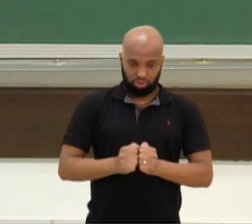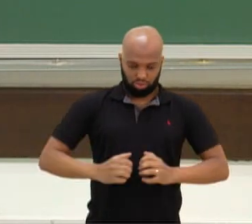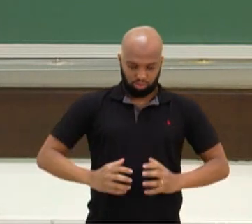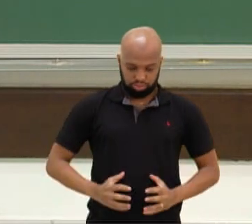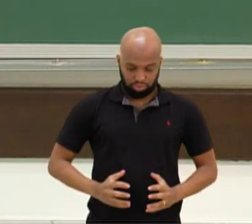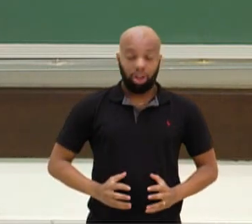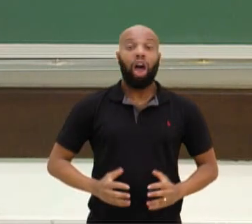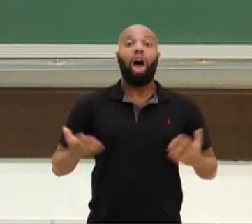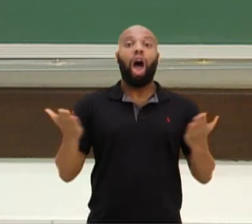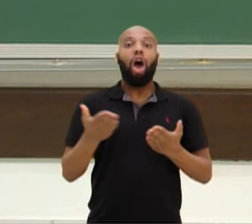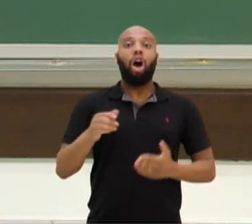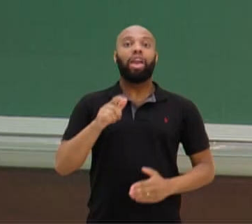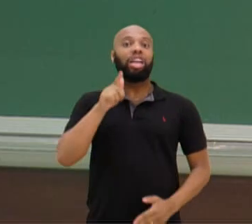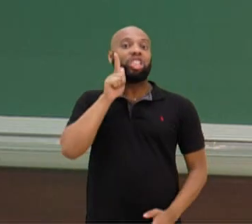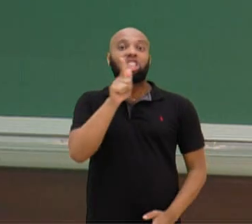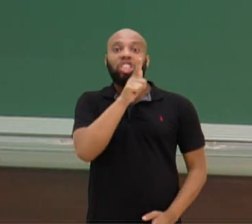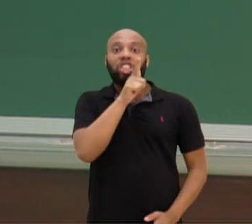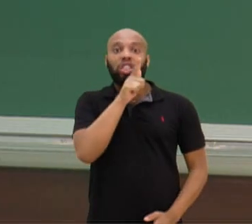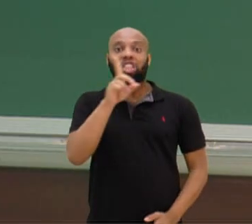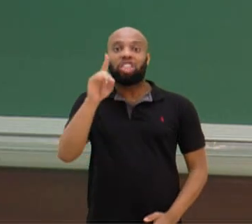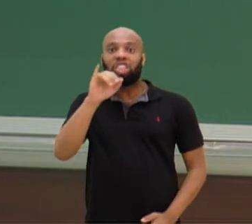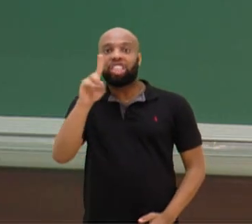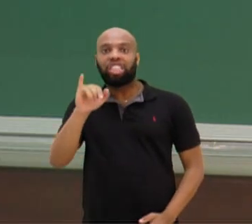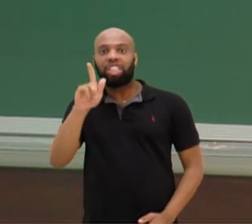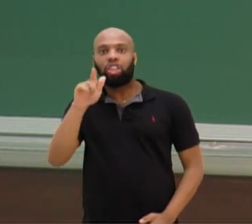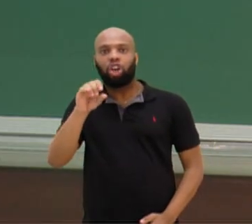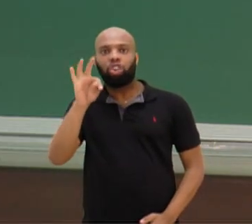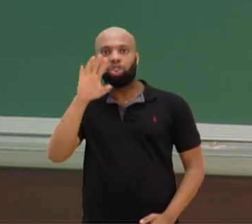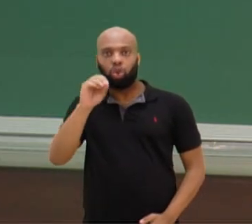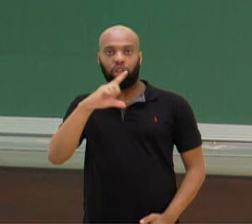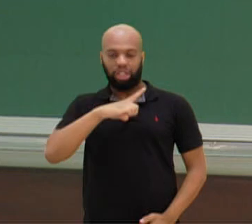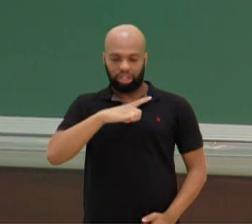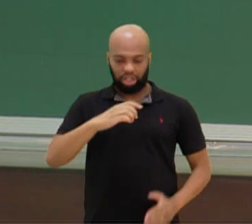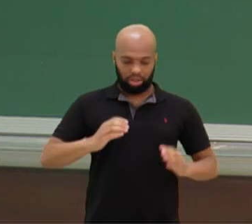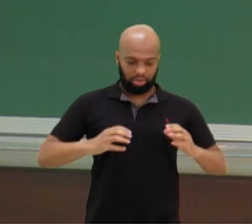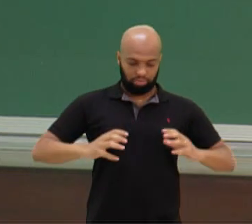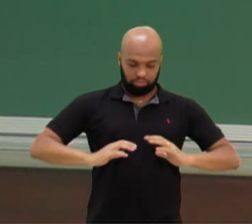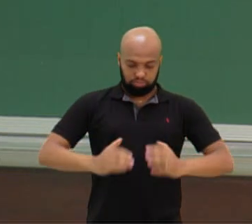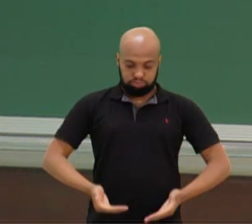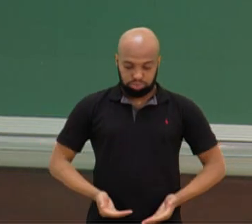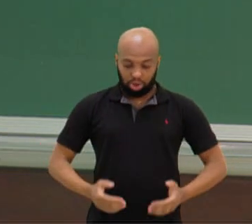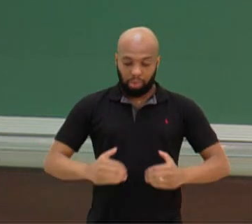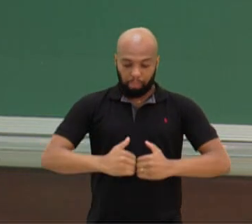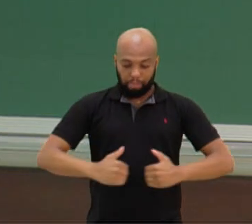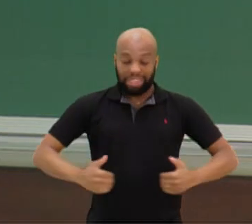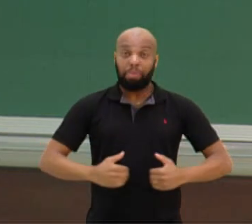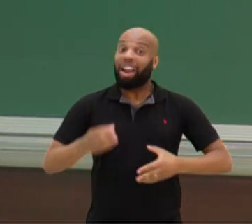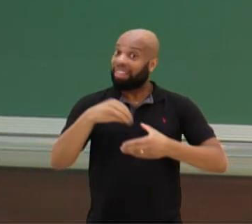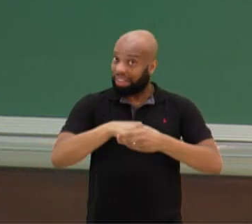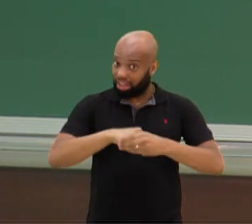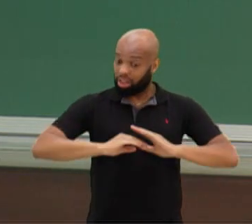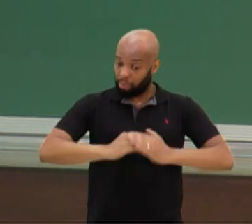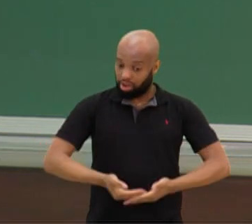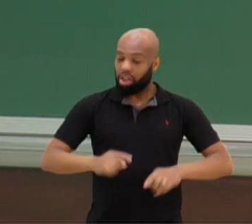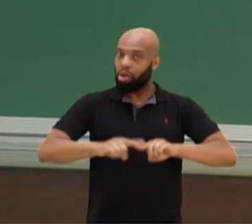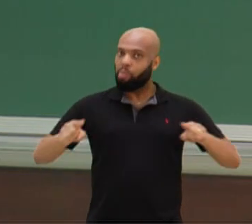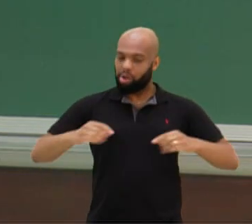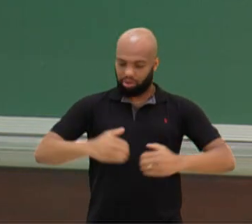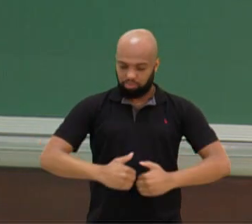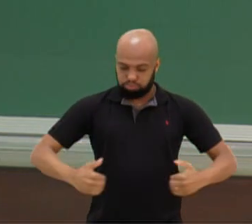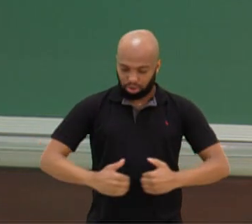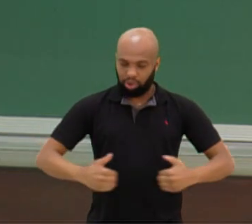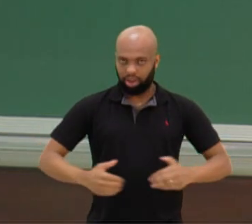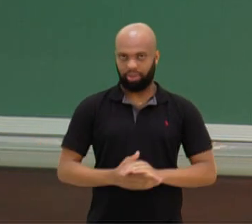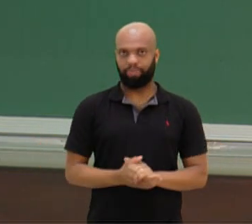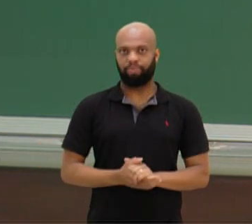ou podiam não apresentar a doença, né? Eles pegaram as mães que foram infectadas e foram ver os filhos dela, como é que estavam. Então, se um dos gêmeos tinha,